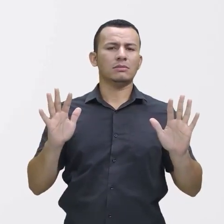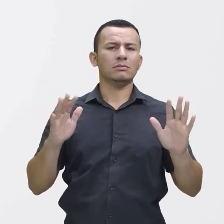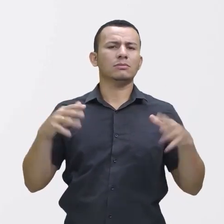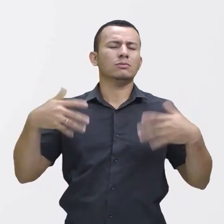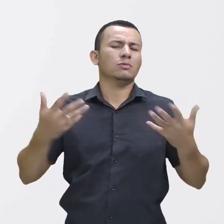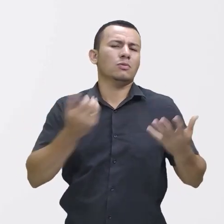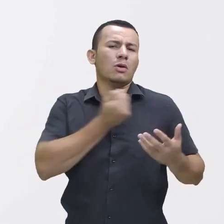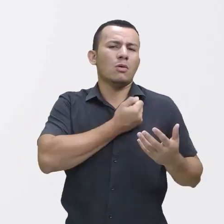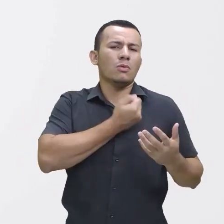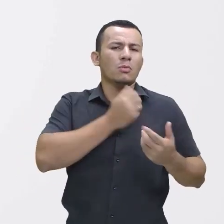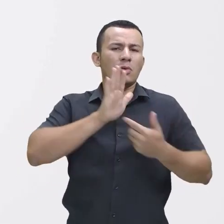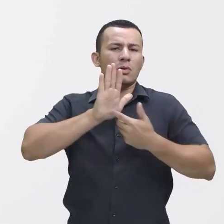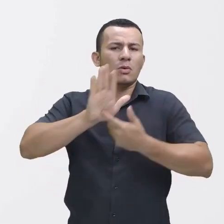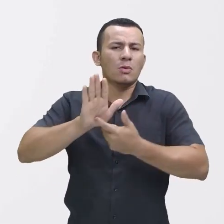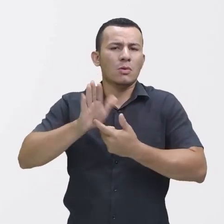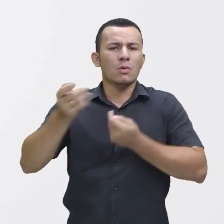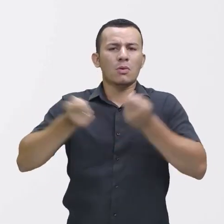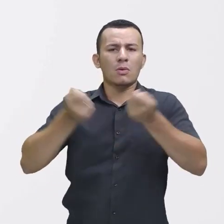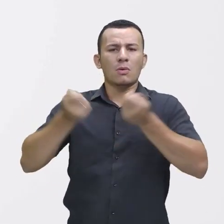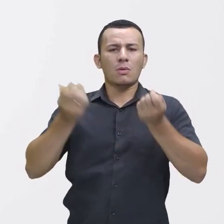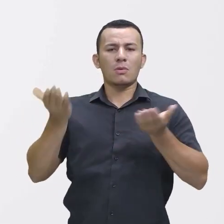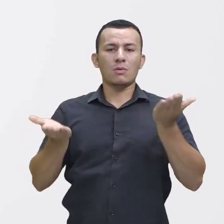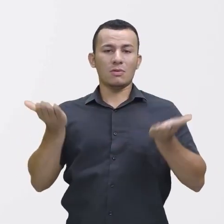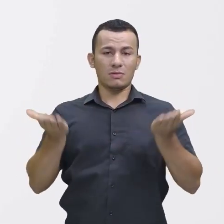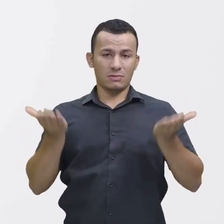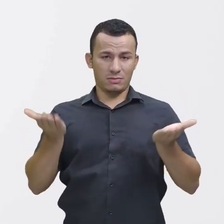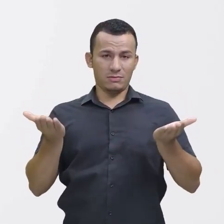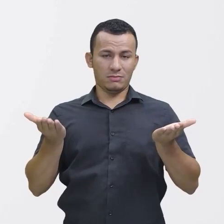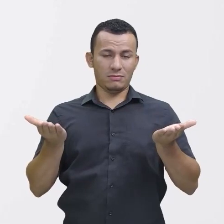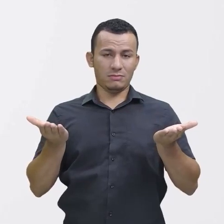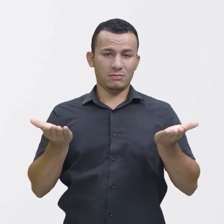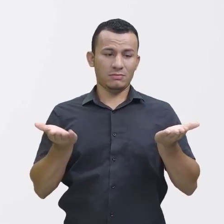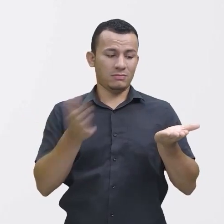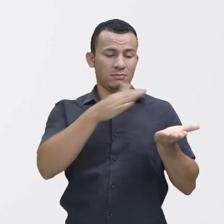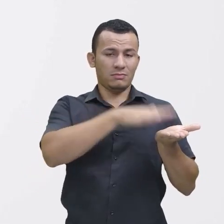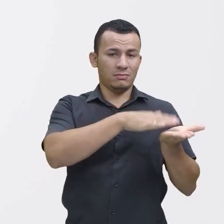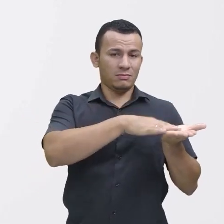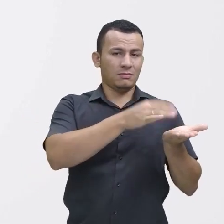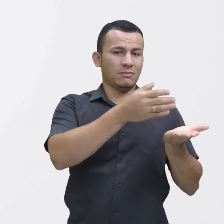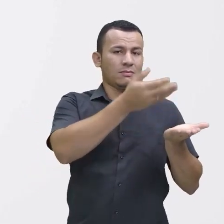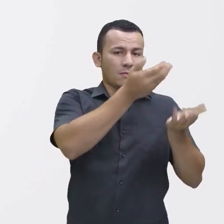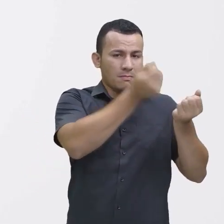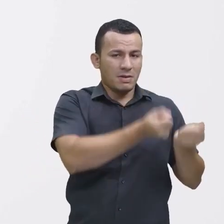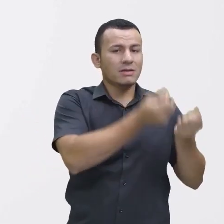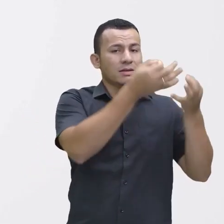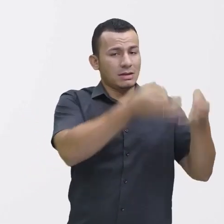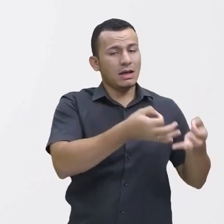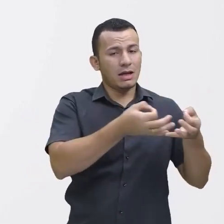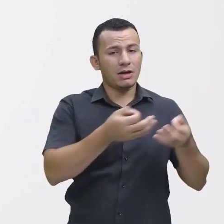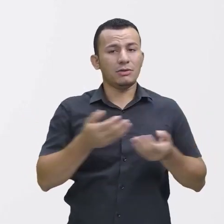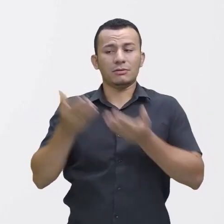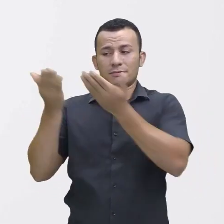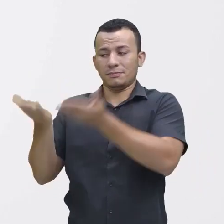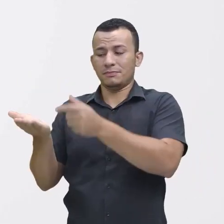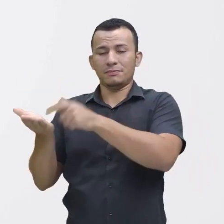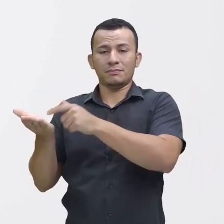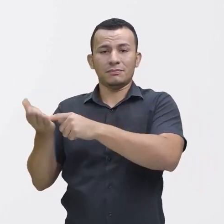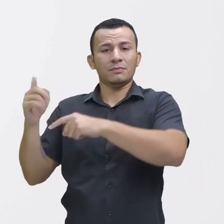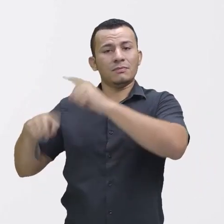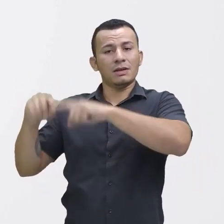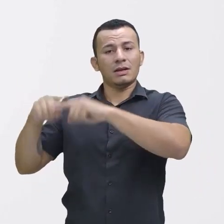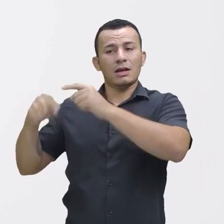equilíbrio? Exemplo, de um lado coloca-se o peso padrão e de outro a mercadoria a